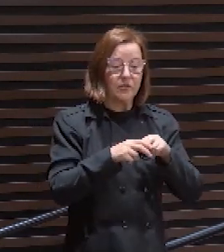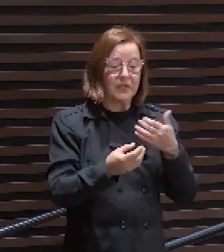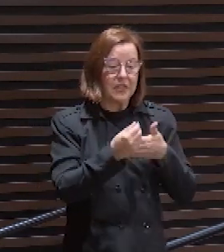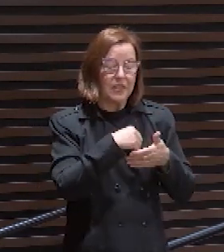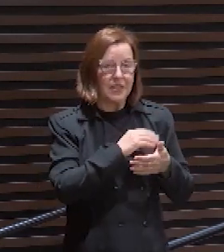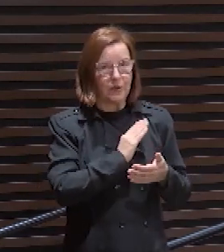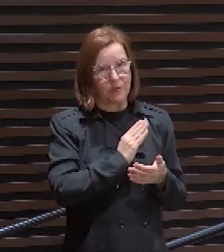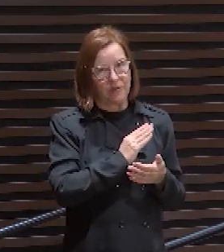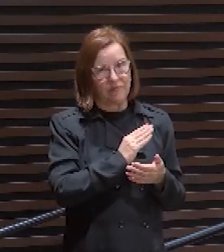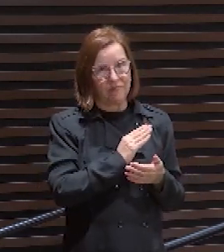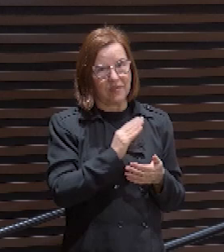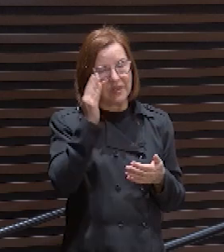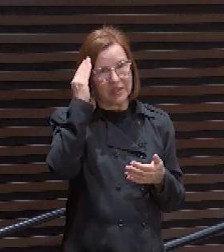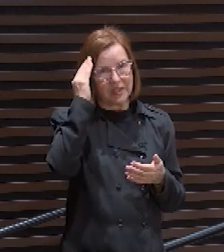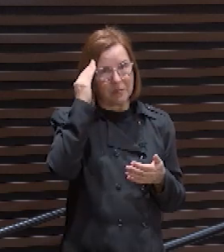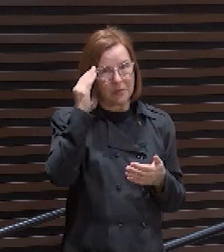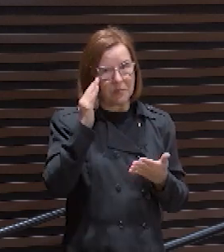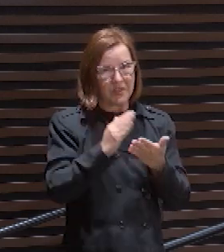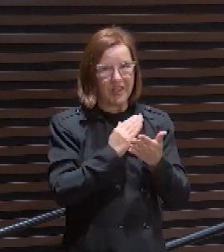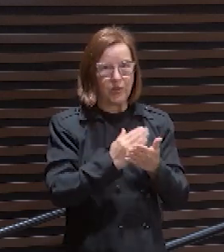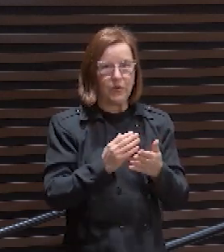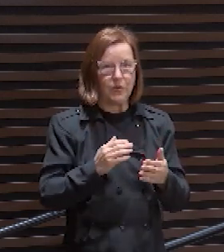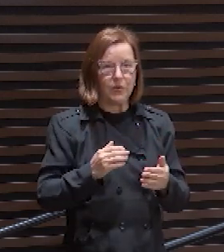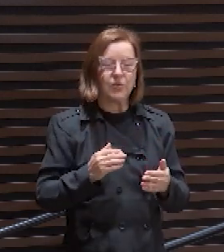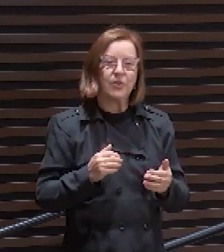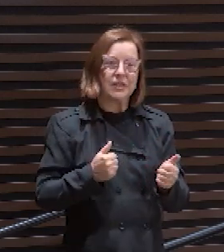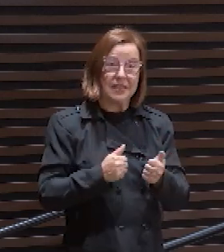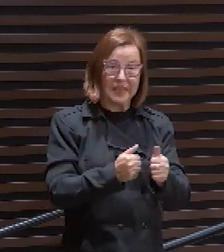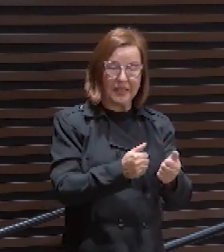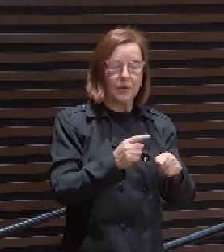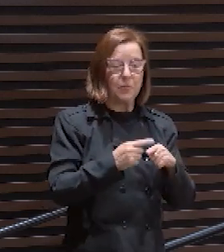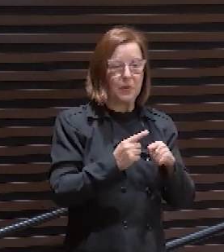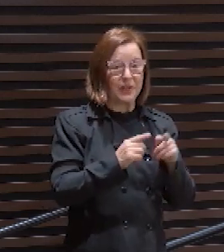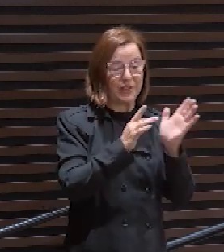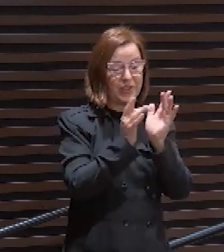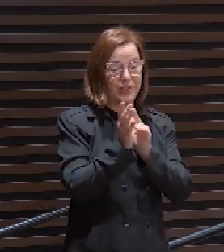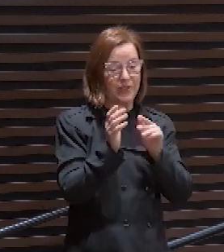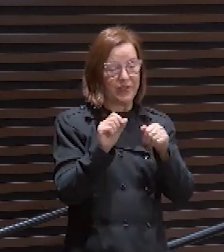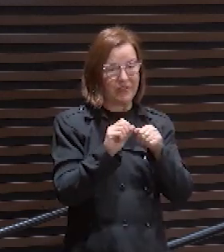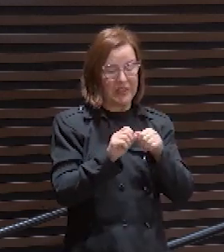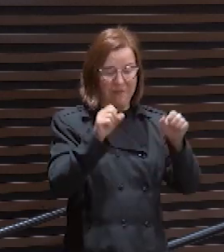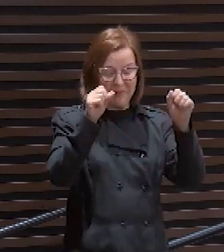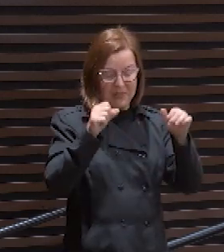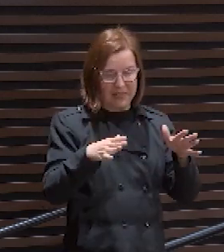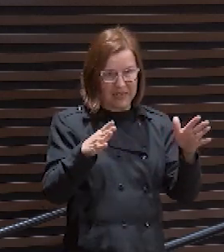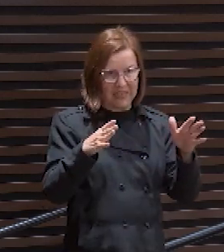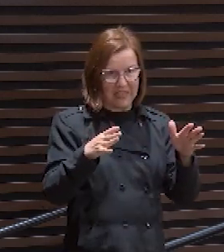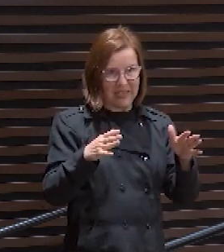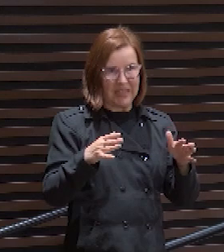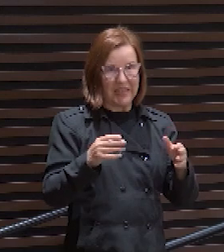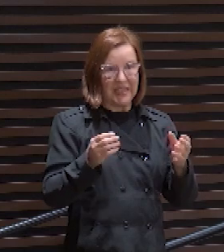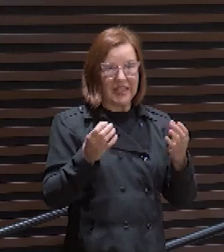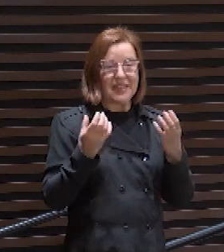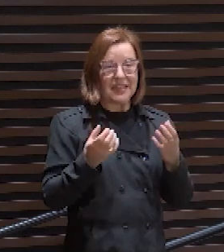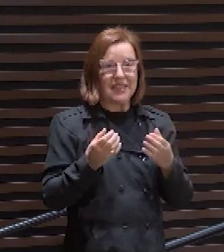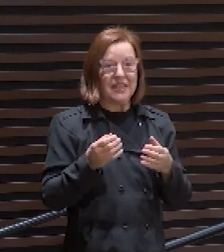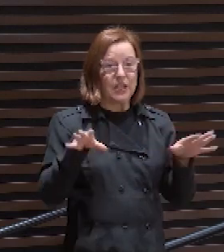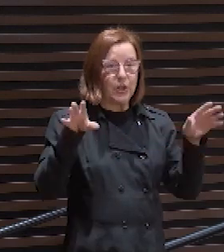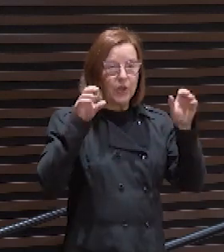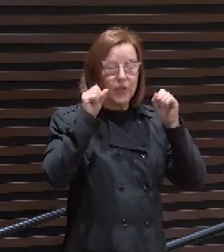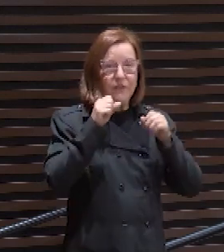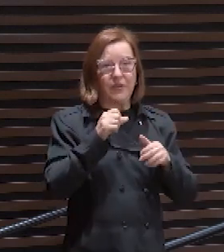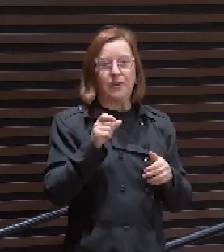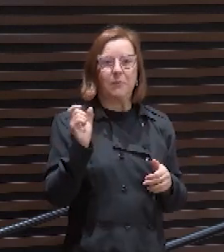talvez o seguiam pelo fato de que Jesus realizava maravilhas. Eles queriam talvez ter uma palavra de alento no seu coração.